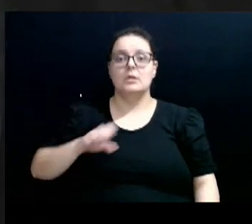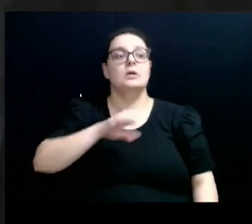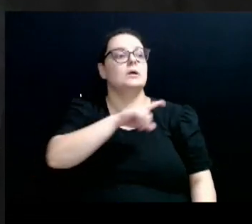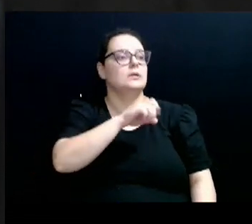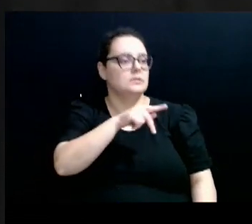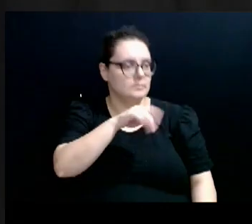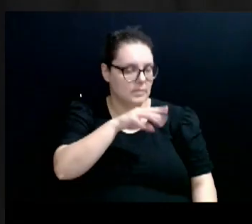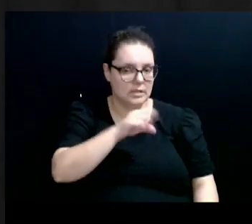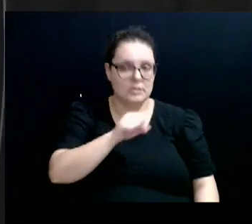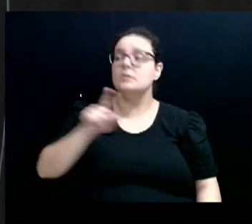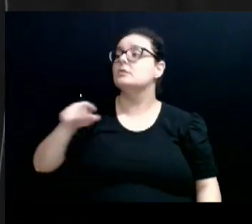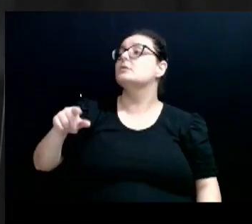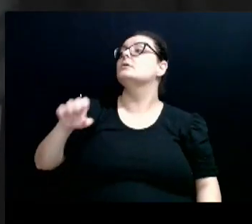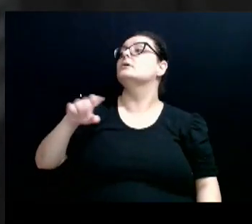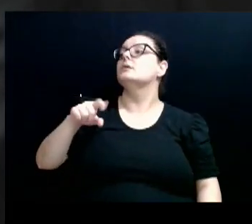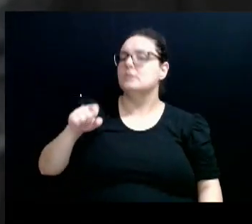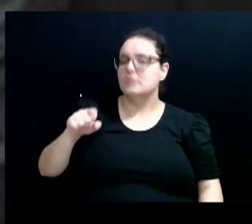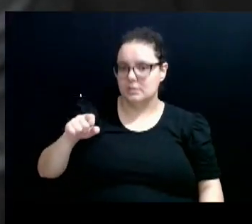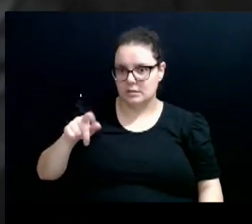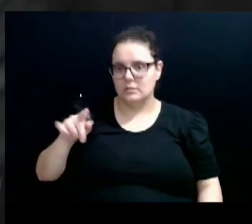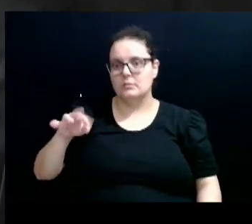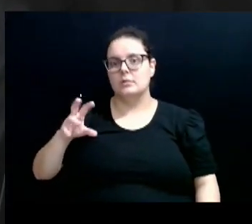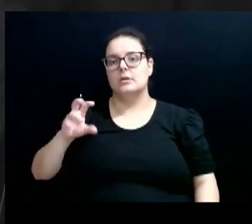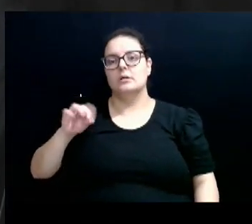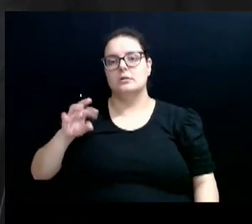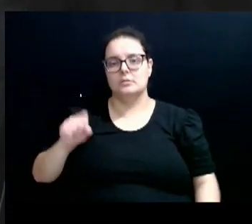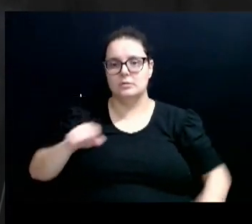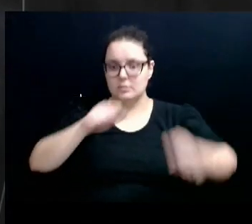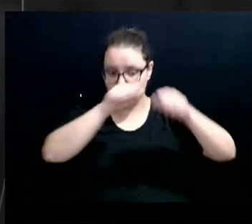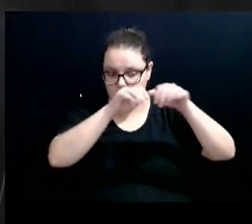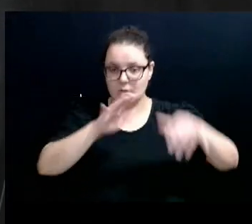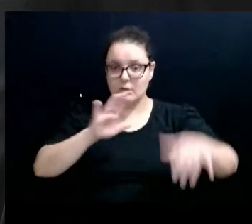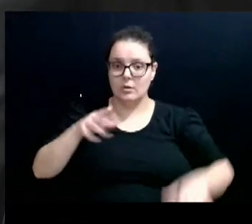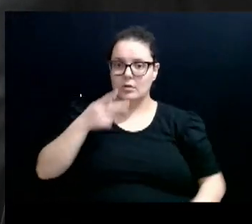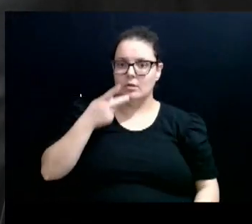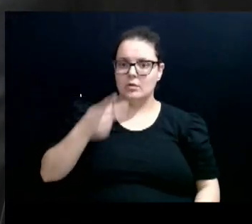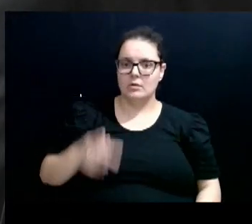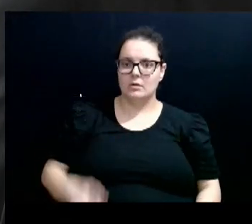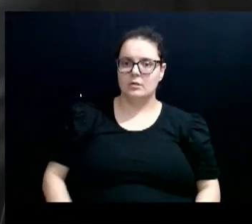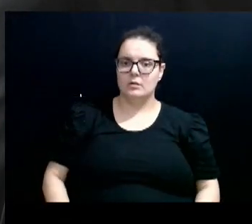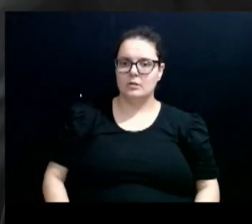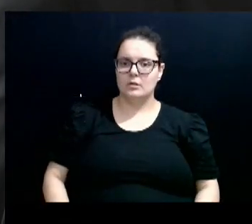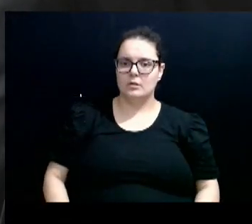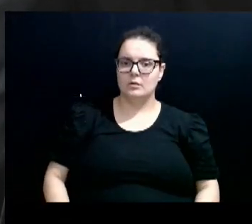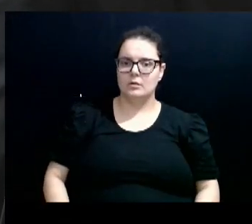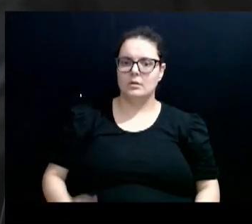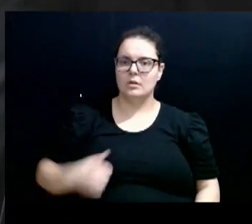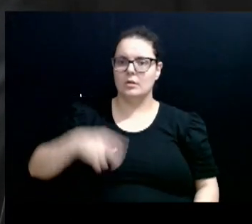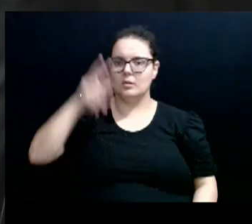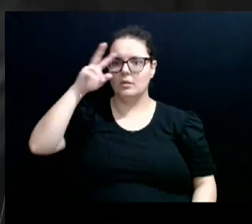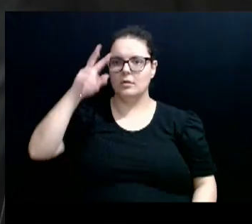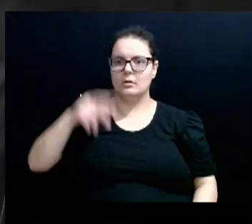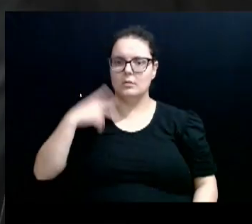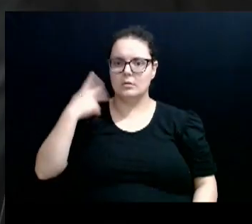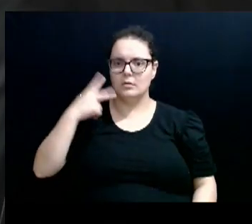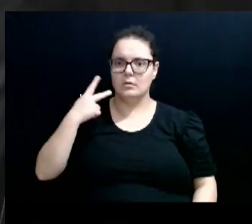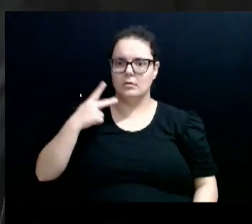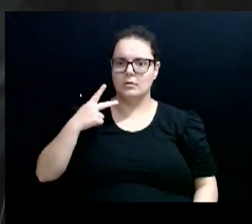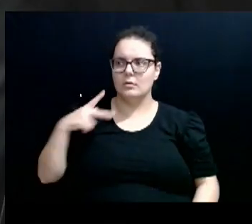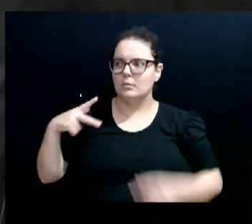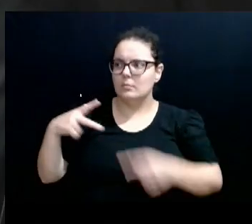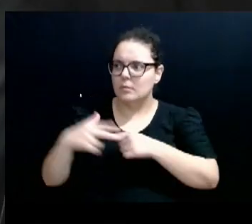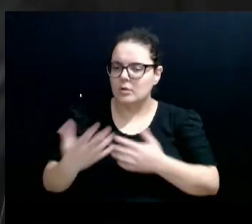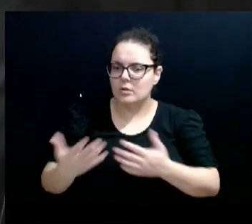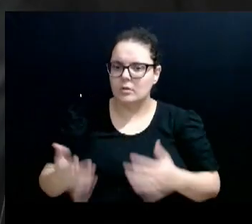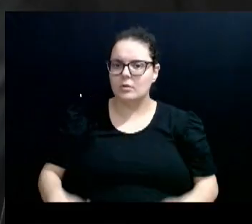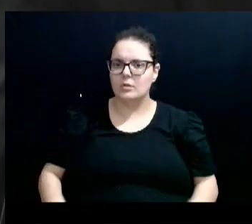o espectro autista. O espectro autista. Quando eu falei isso, eu lembro que os vereadores me interromperam. Dá